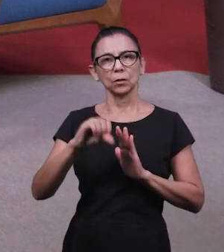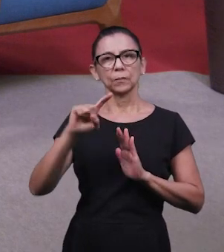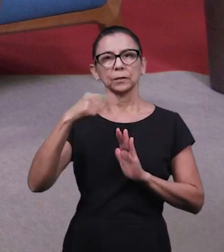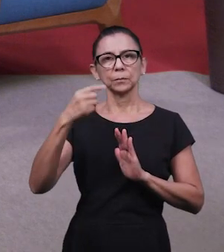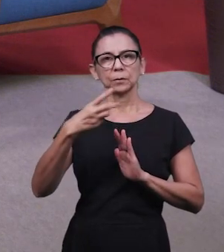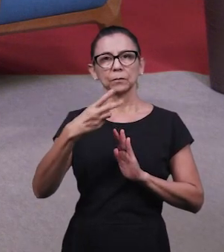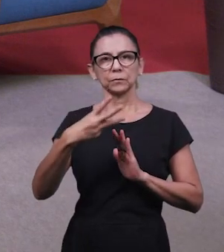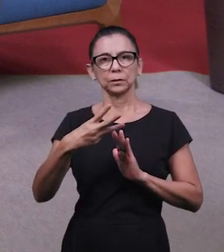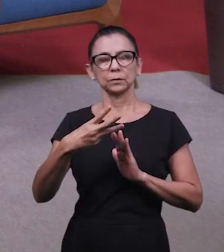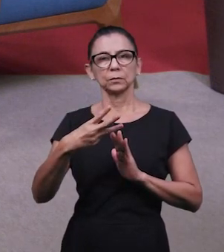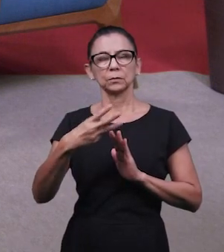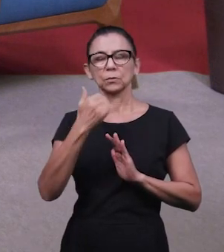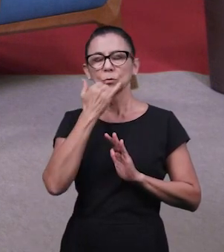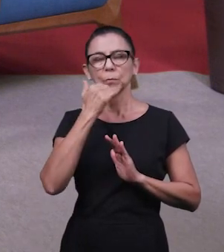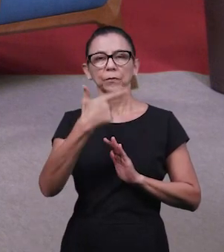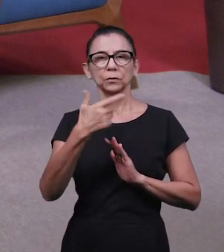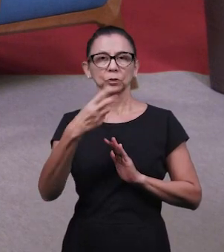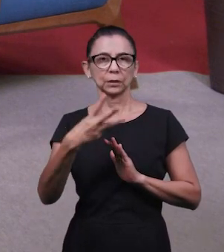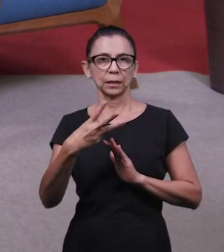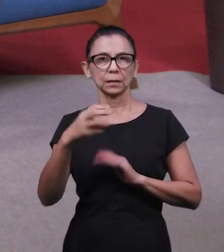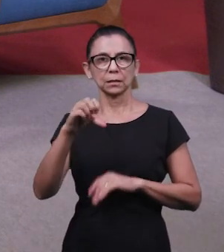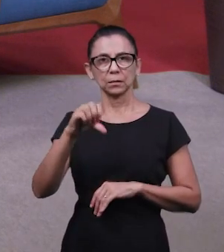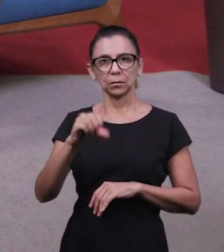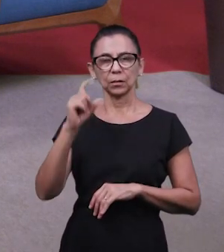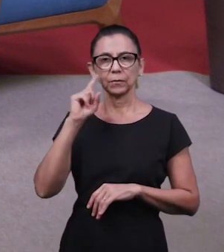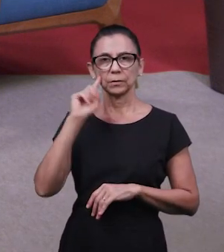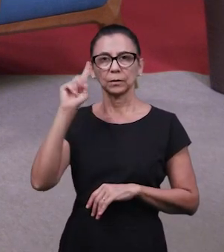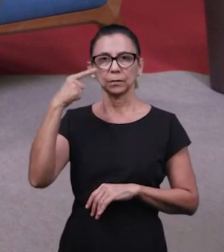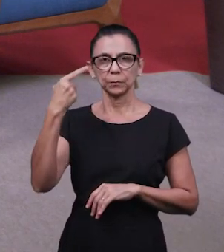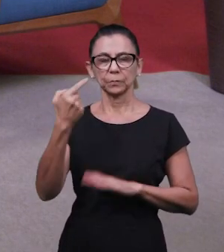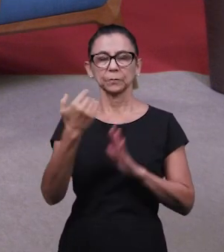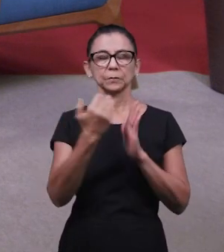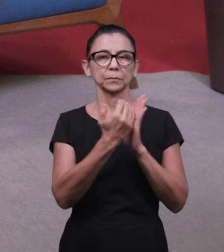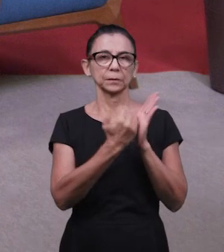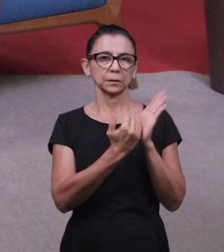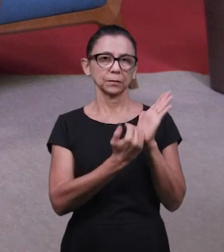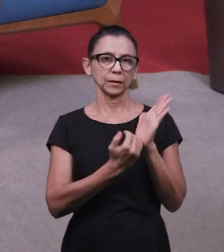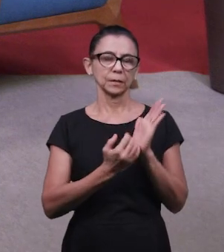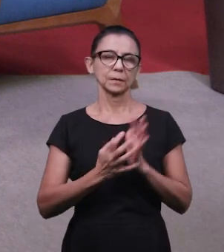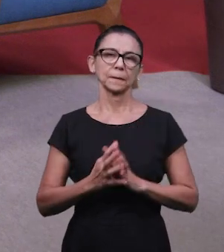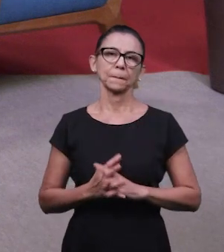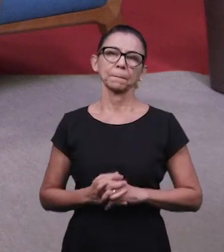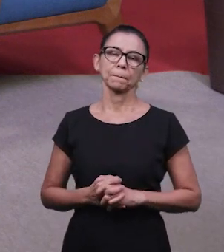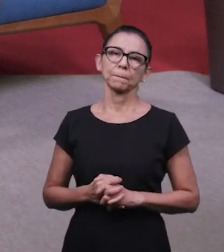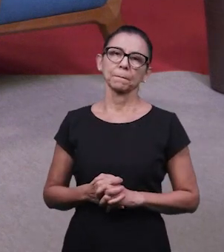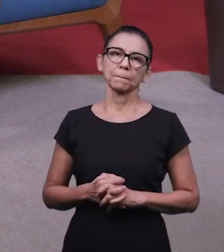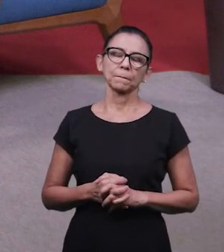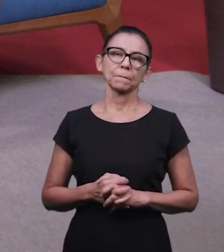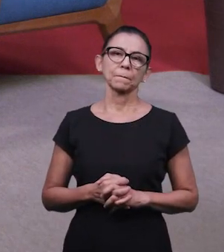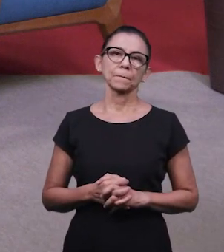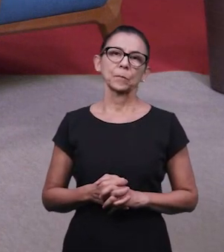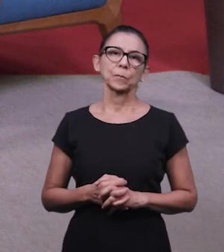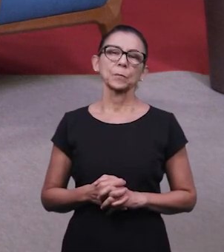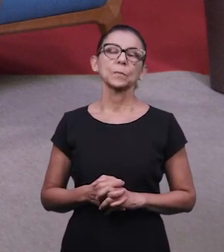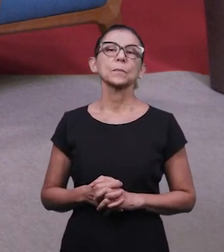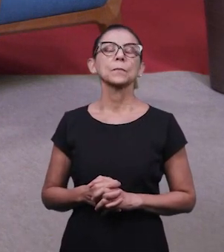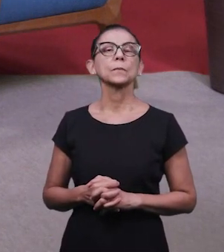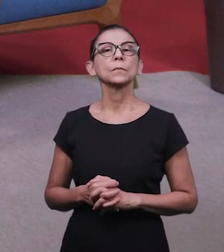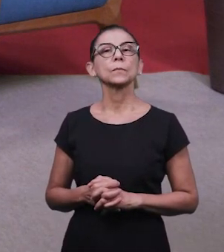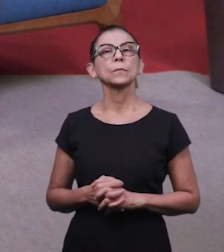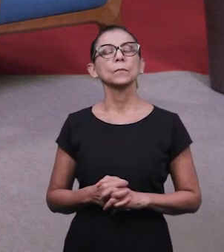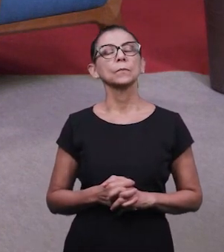Ali todos podemos ler acerca desses valentes. E eu vou ler 2 textos aqui, um está em 2 Samuel 23,